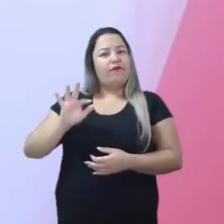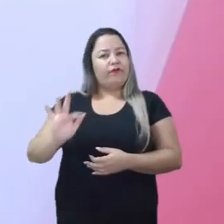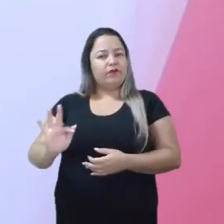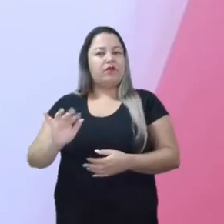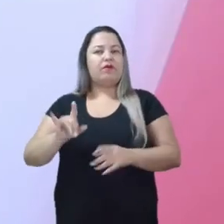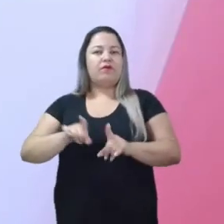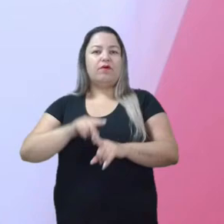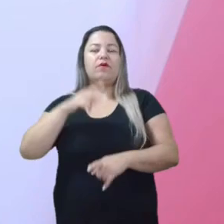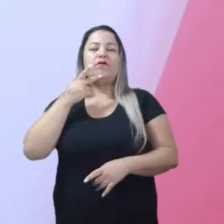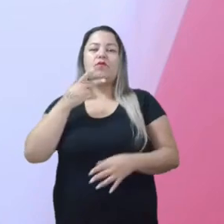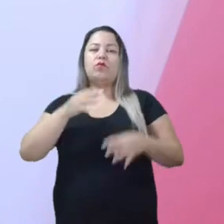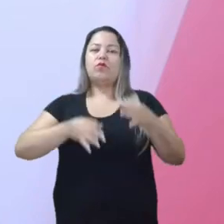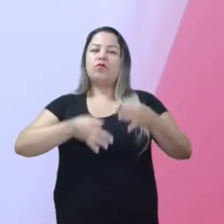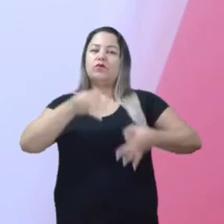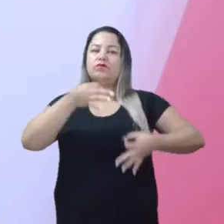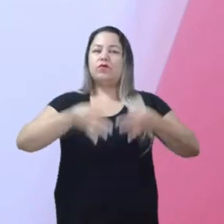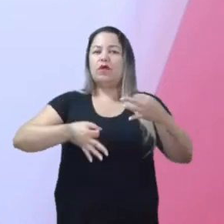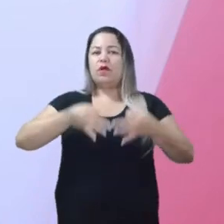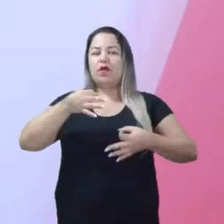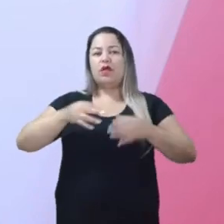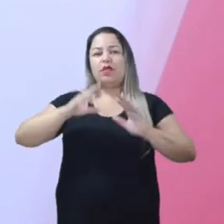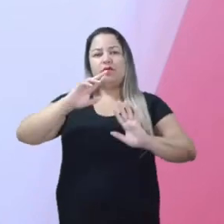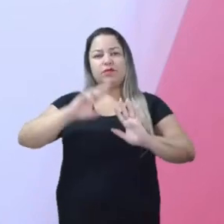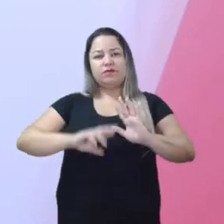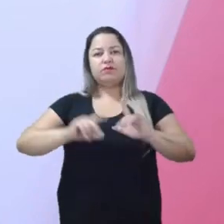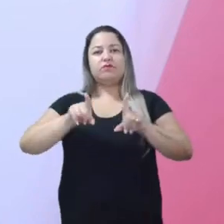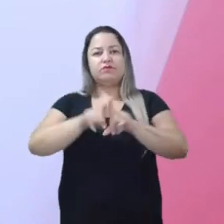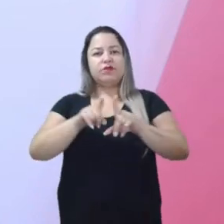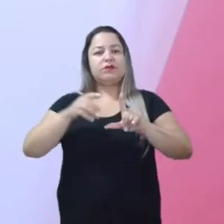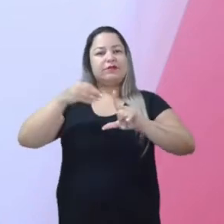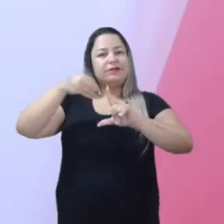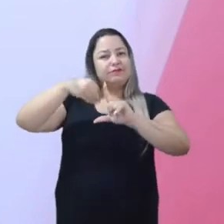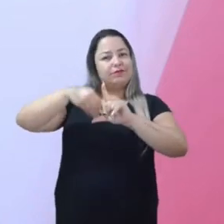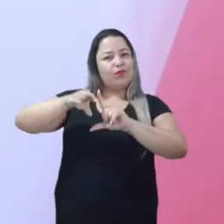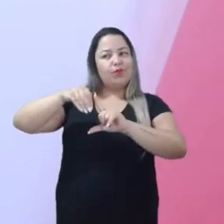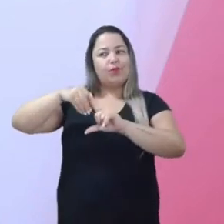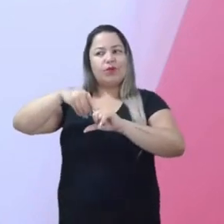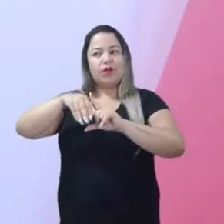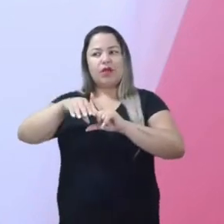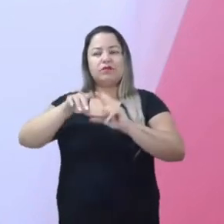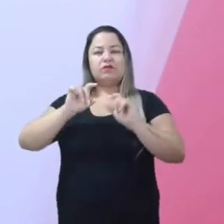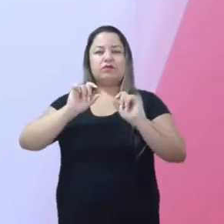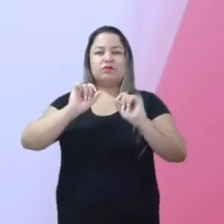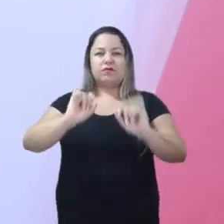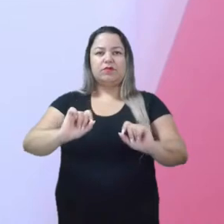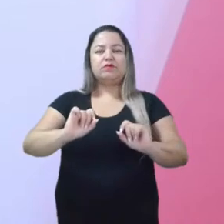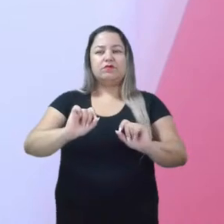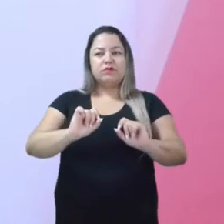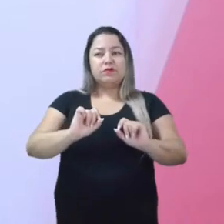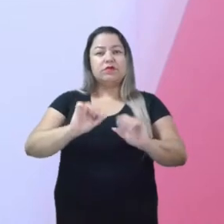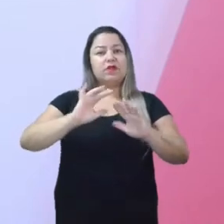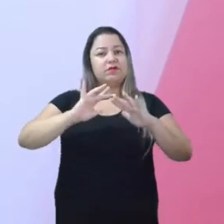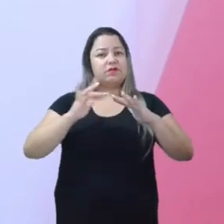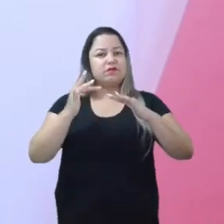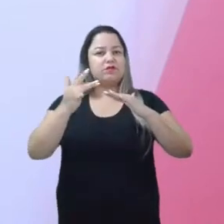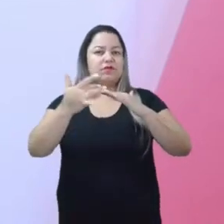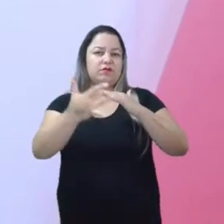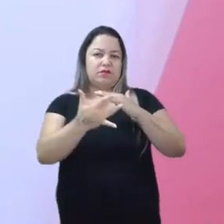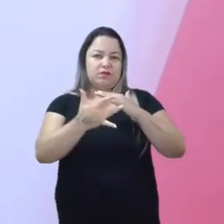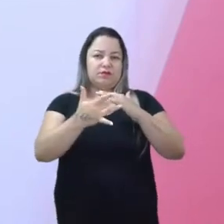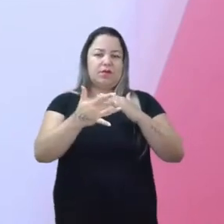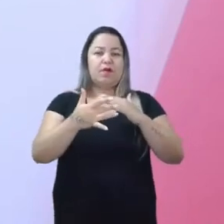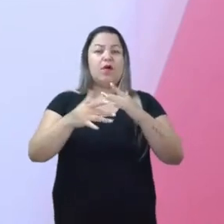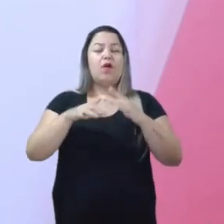que é a regulamentação da publicação enfim, das publicações nas redes sociais. Primeiramente, qual que é